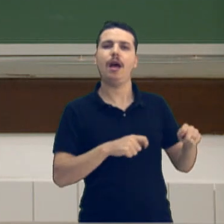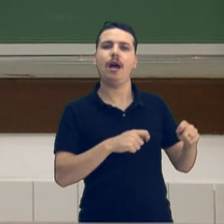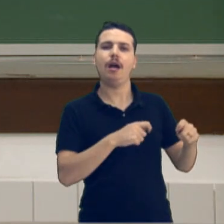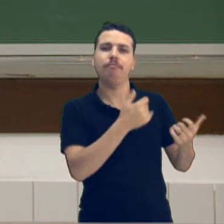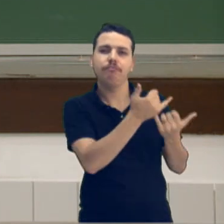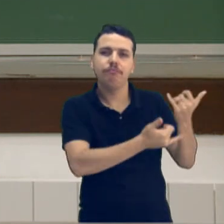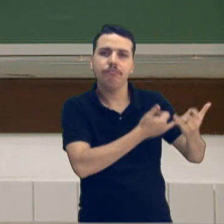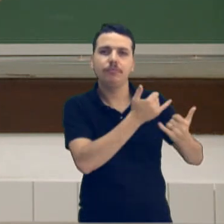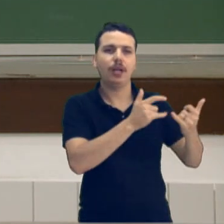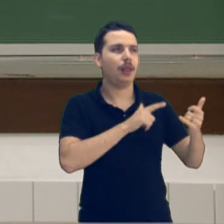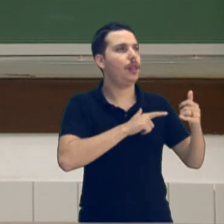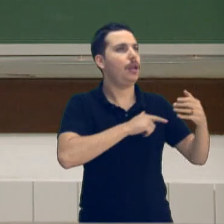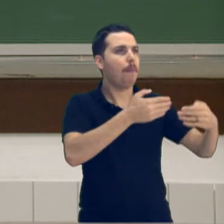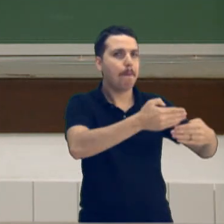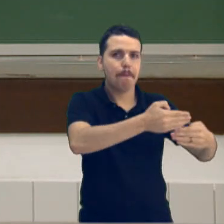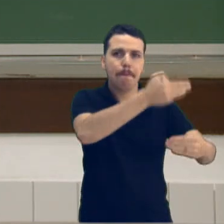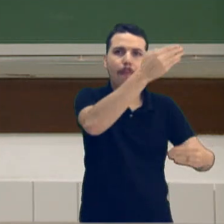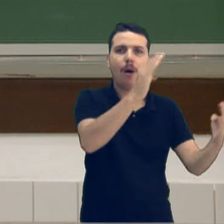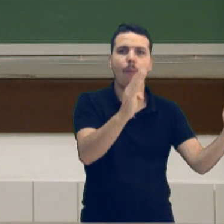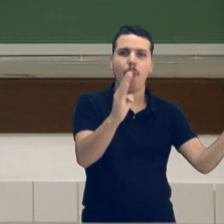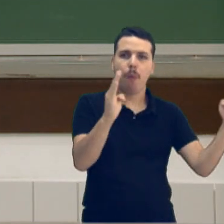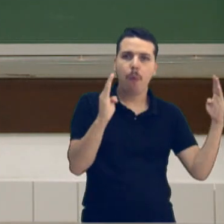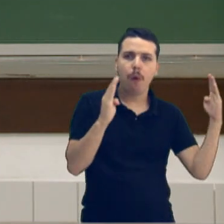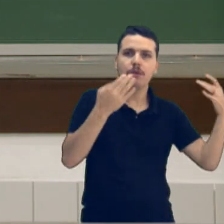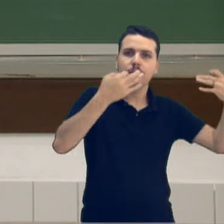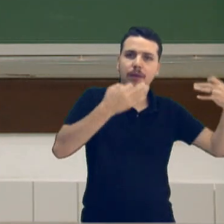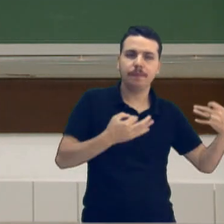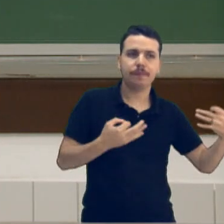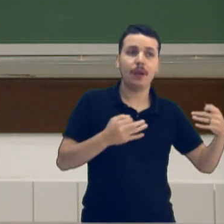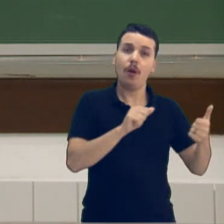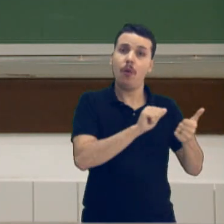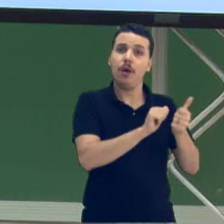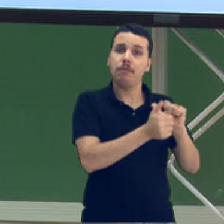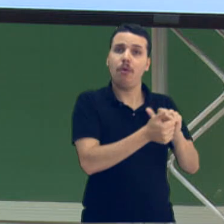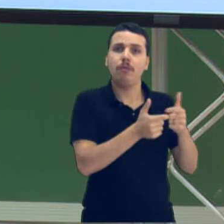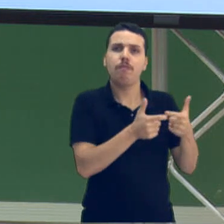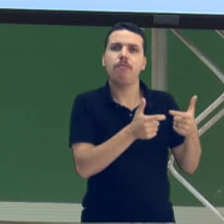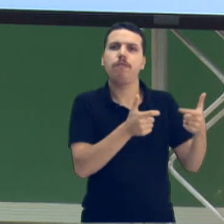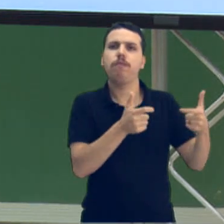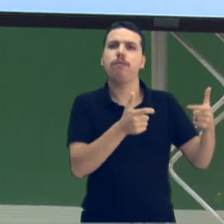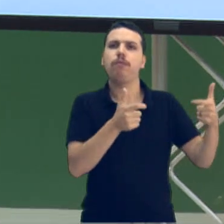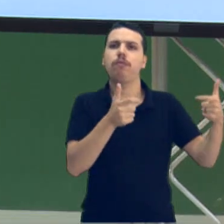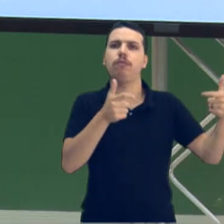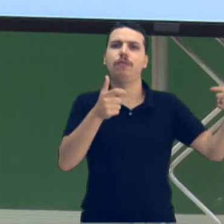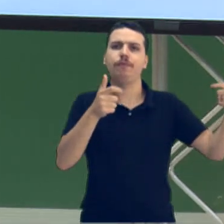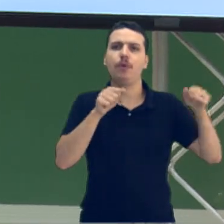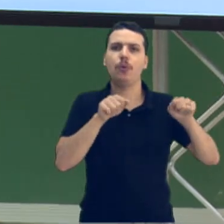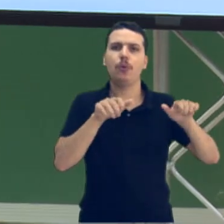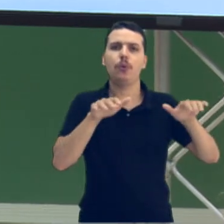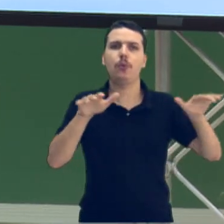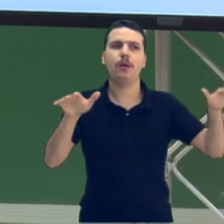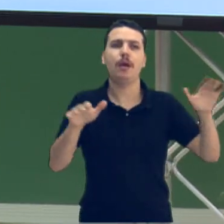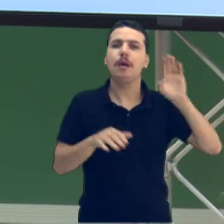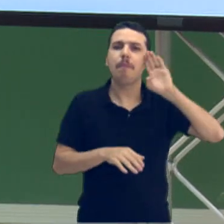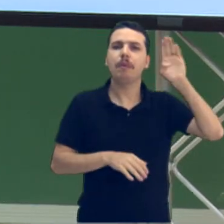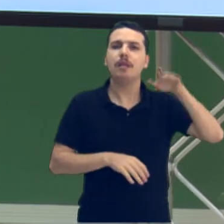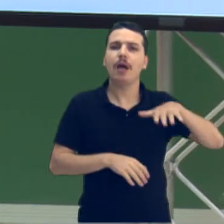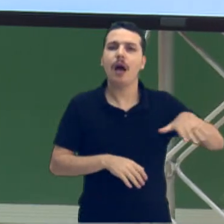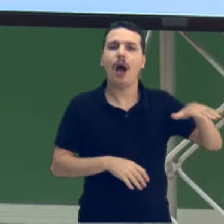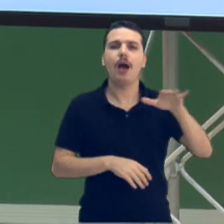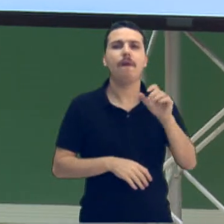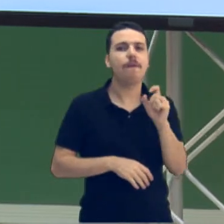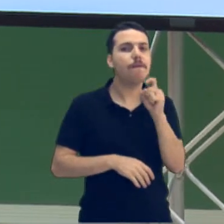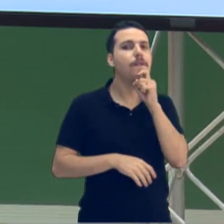que é apropriado, que tem as paredes, né. Então, e é um esporte que está crescendo, né, principalmente em regiões muito frias, em